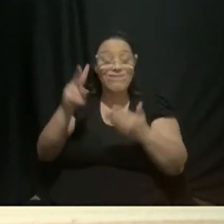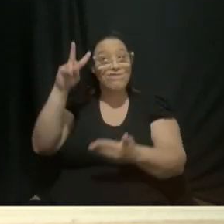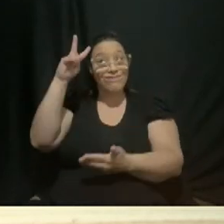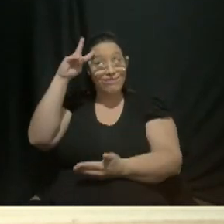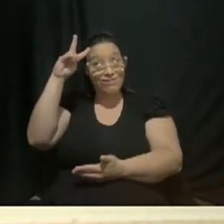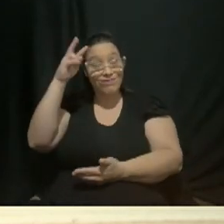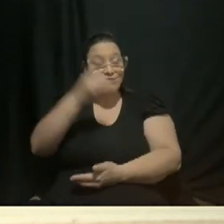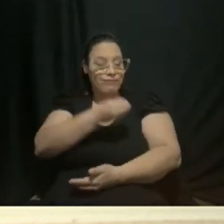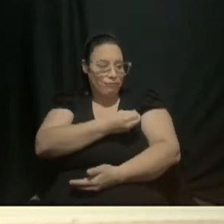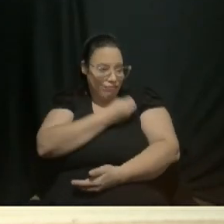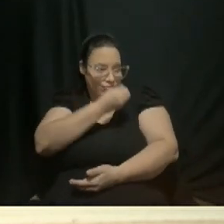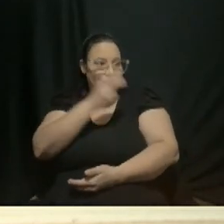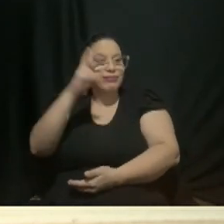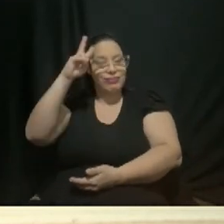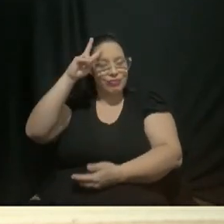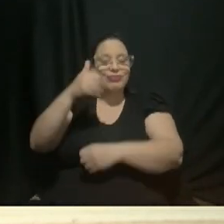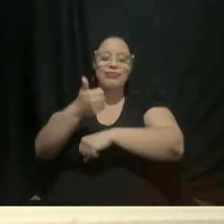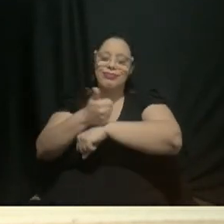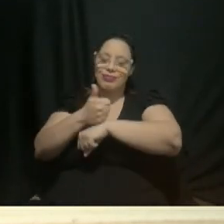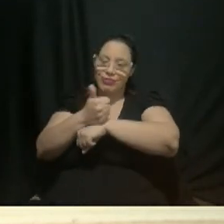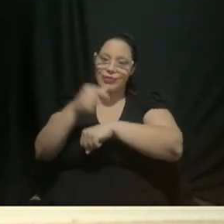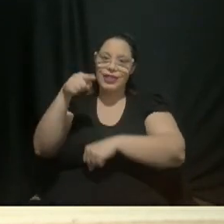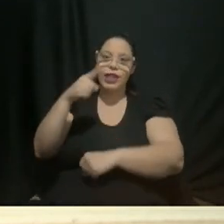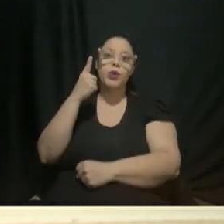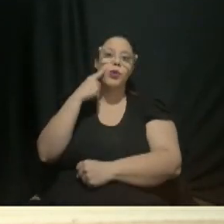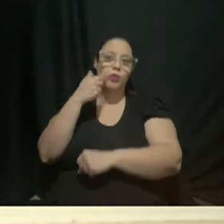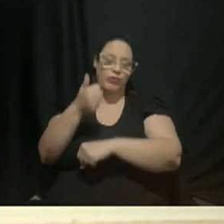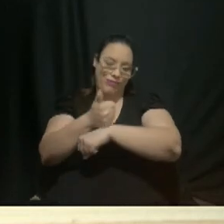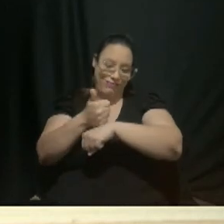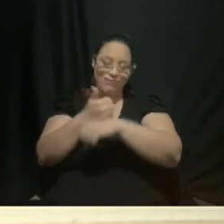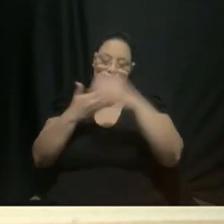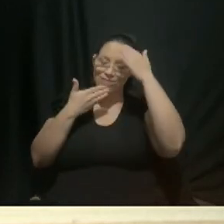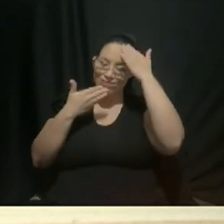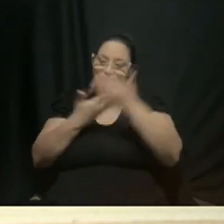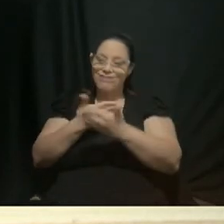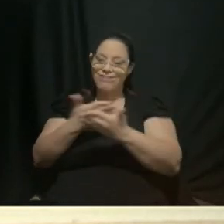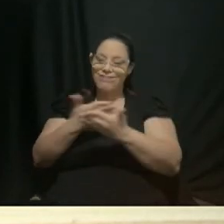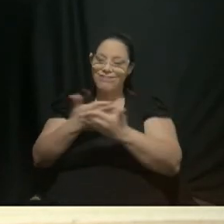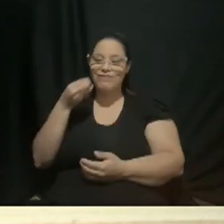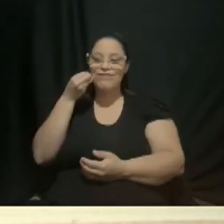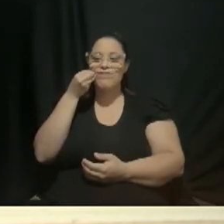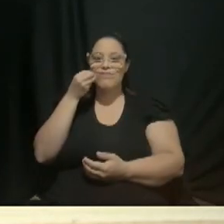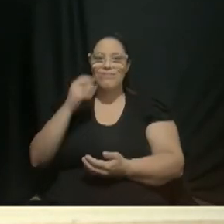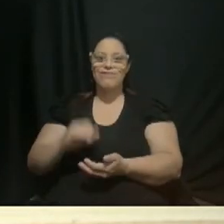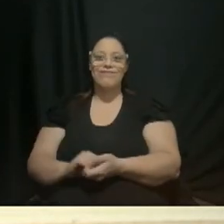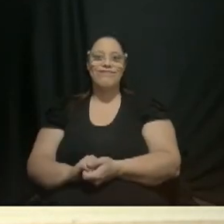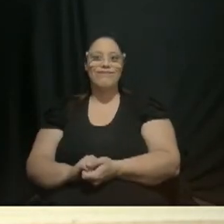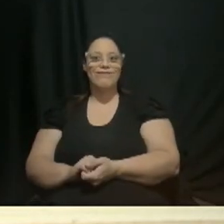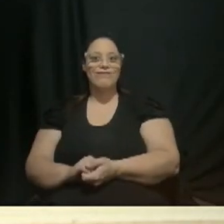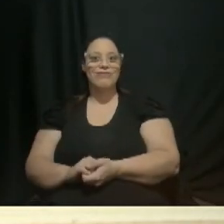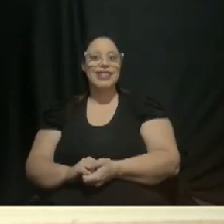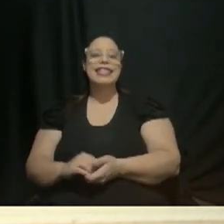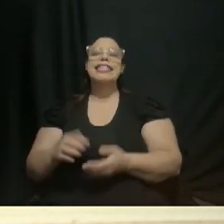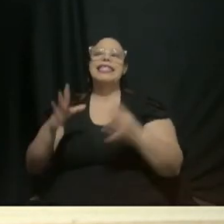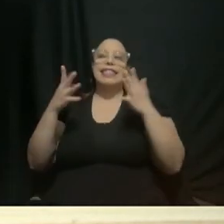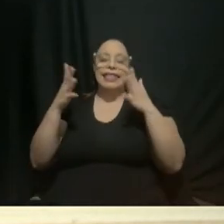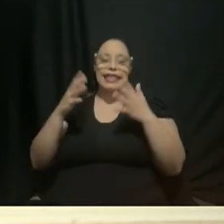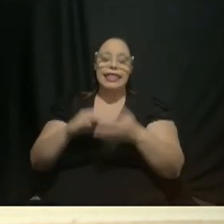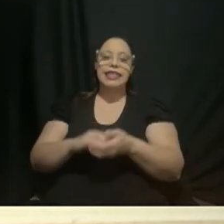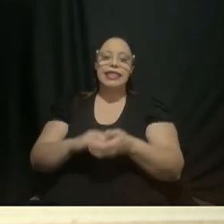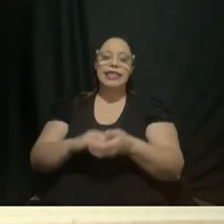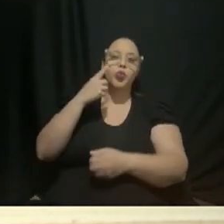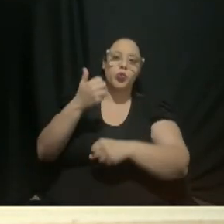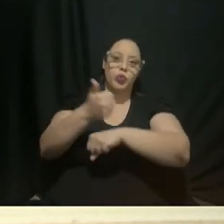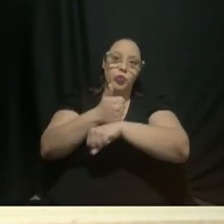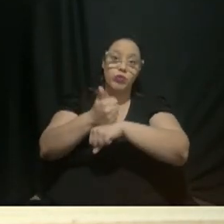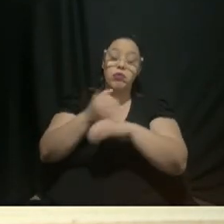história profissional aqui no Se Liga na Profissão. Obrigada a você pela oportunidade. Maravilha. É isso aí. Se Liga na Profissão vai ficando por aqui. Semana